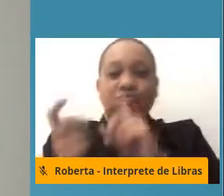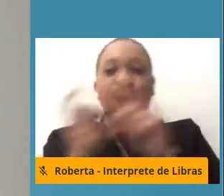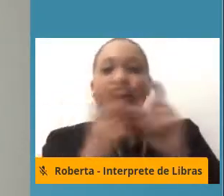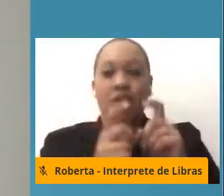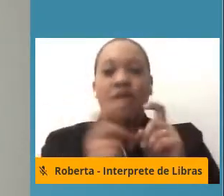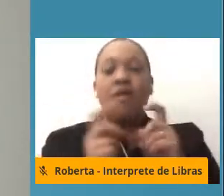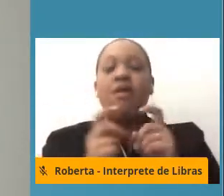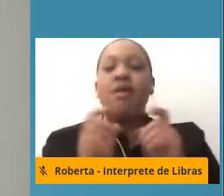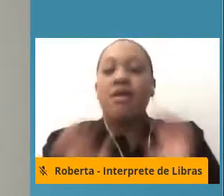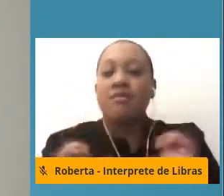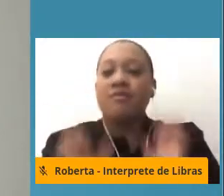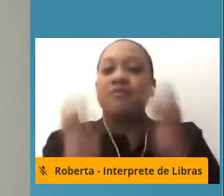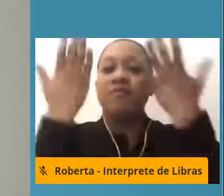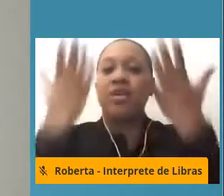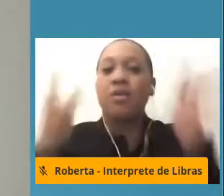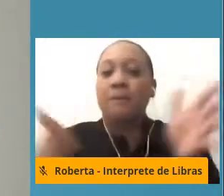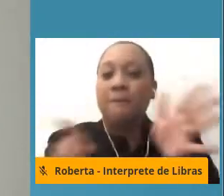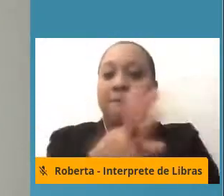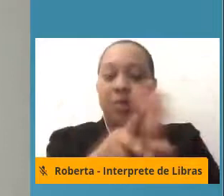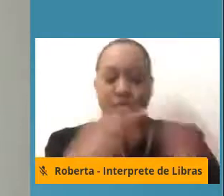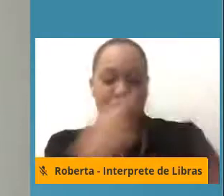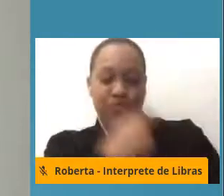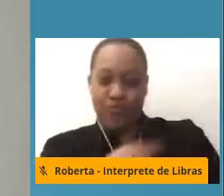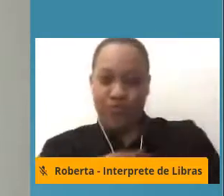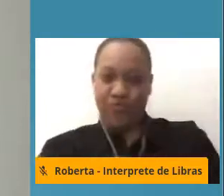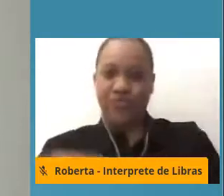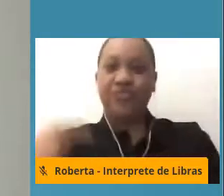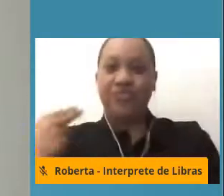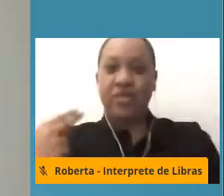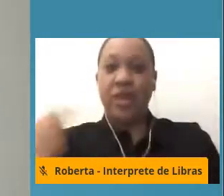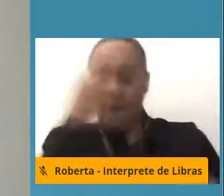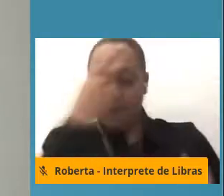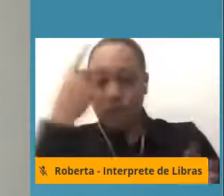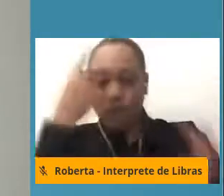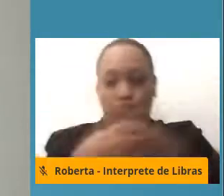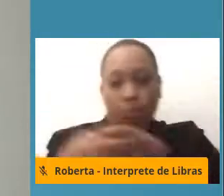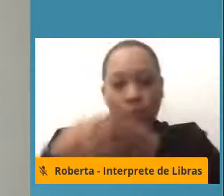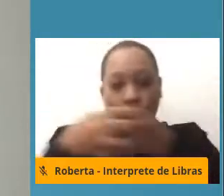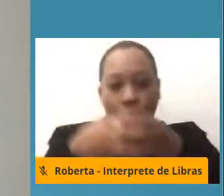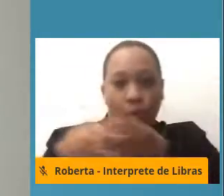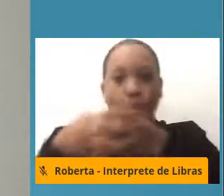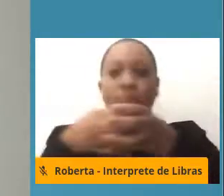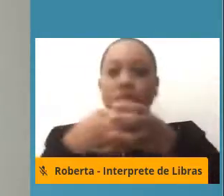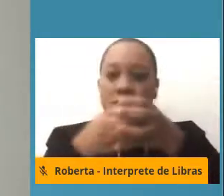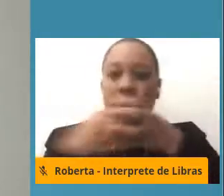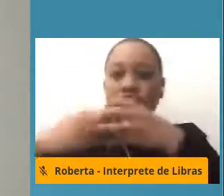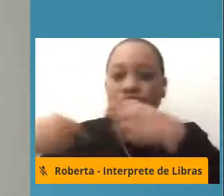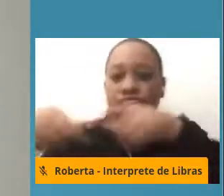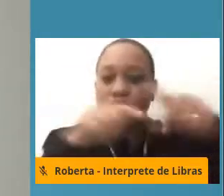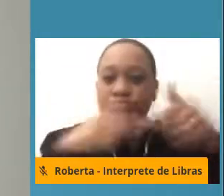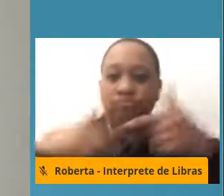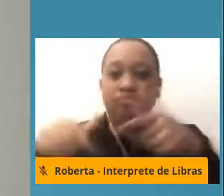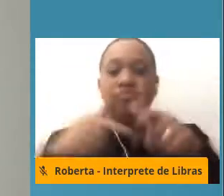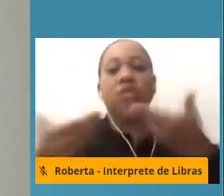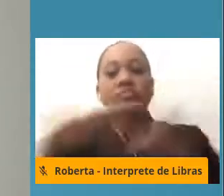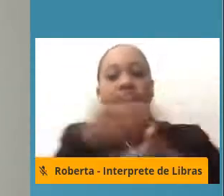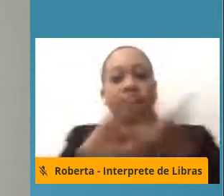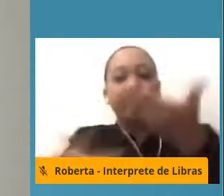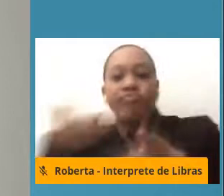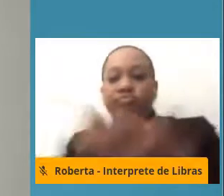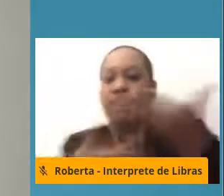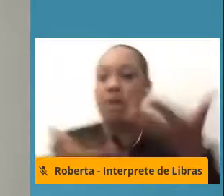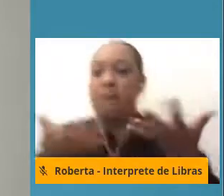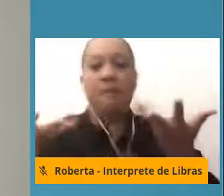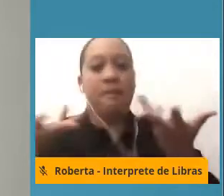da Uncisal, porque a gente tem pessoas, as pessoas da comissão são da Uncisal, e a colaboração que a gente teve foi imensa. Então, eu